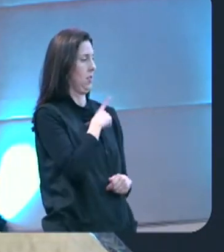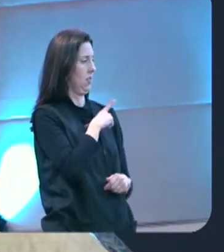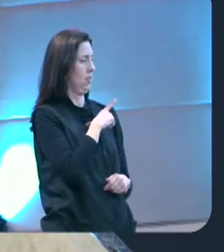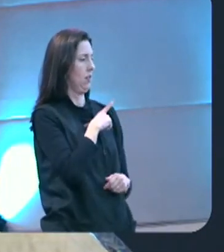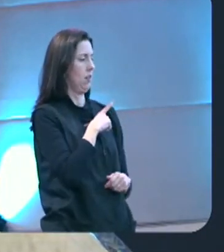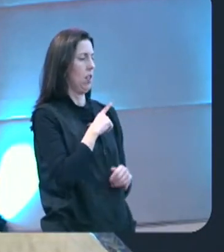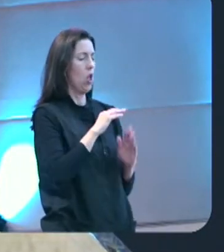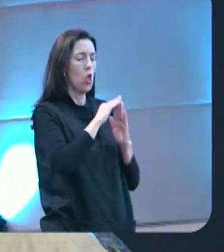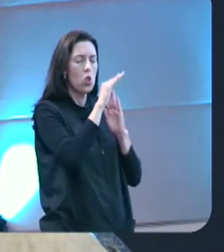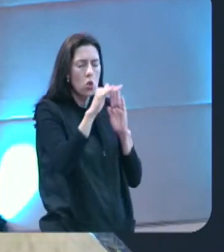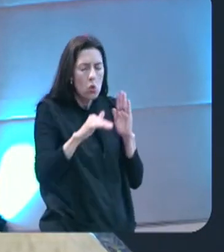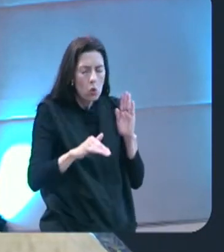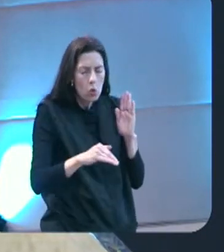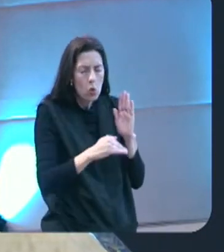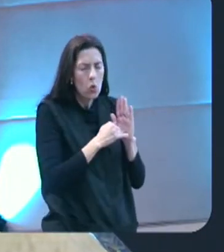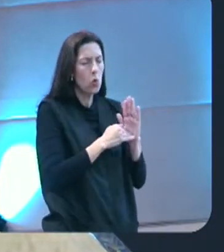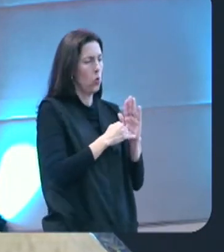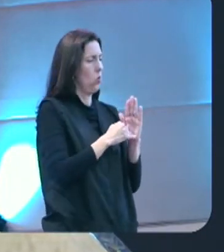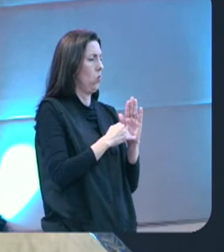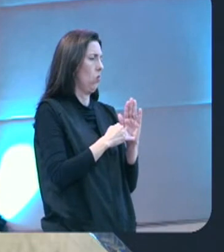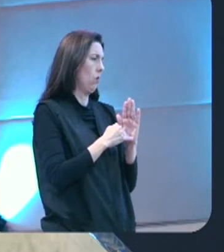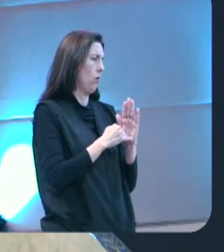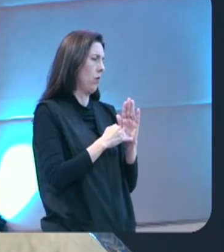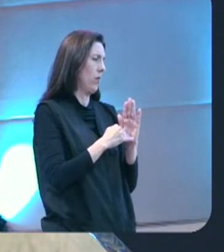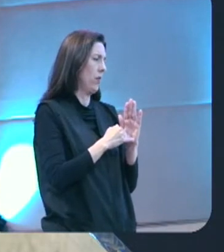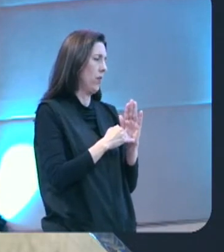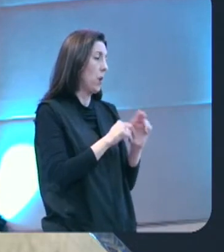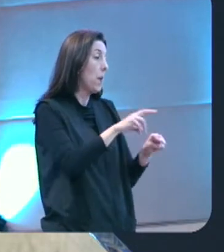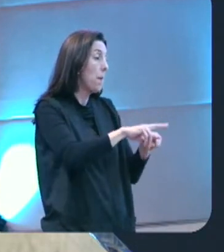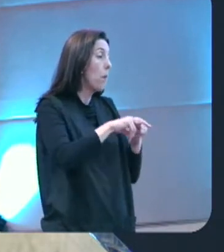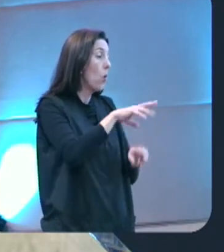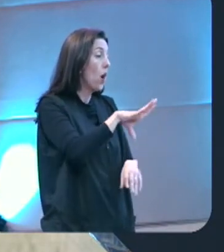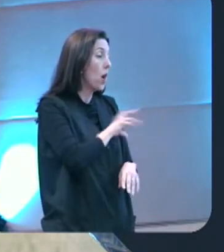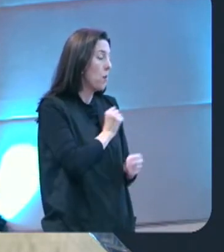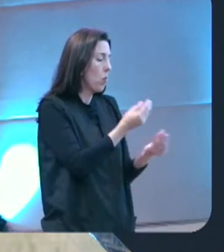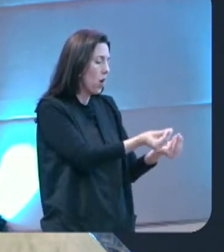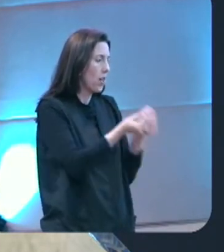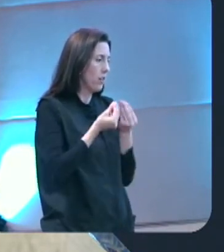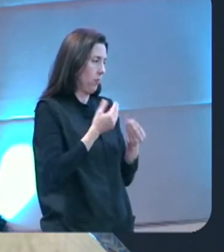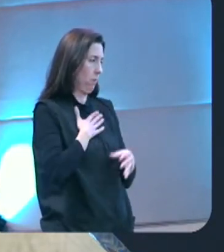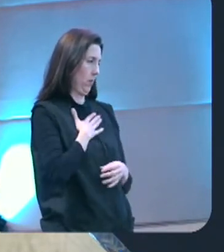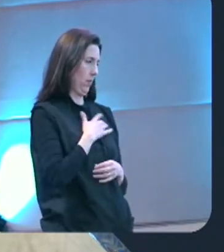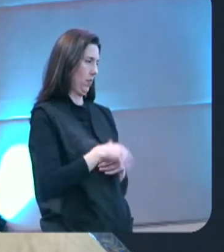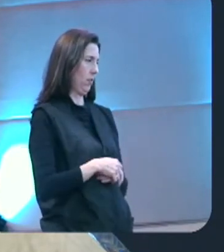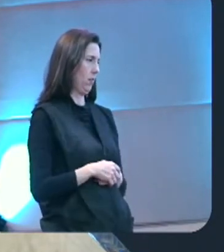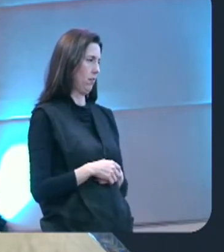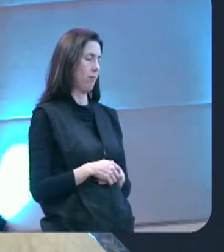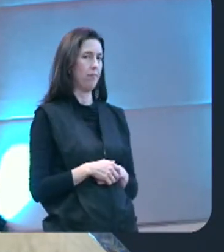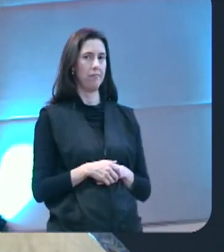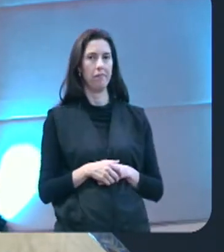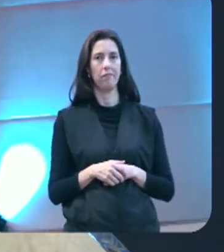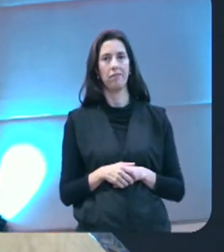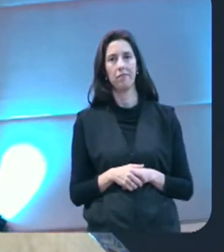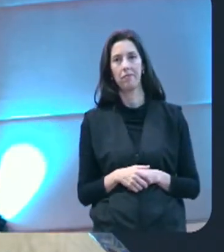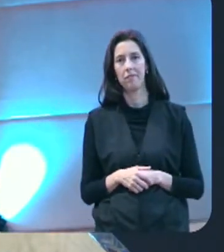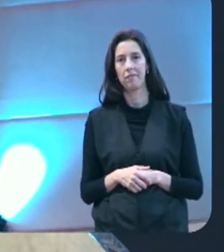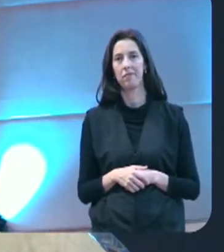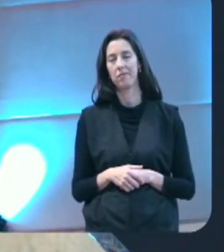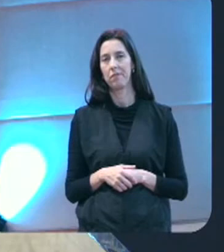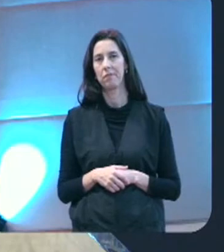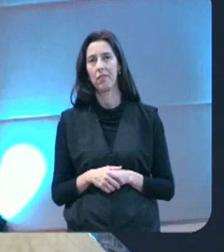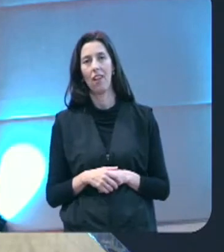Ela deu tudo o que tinha por amor. E foi aquilo que aconteceu com Jesus por